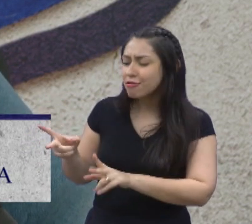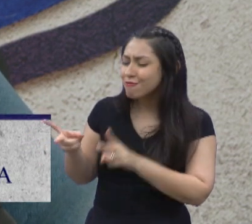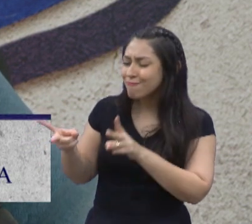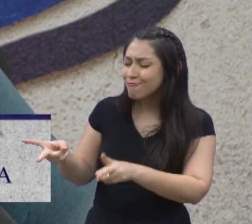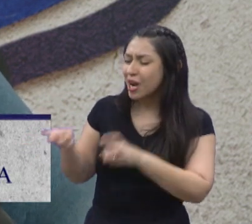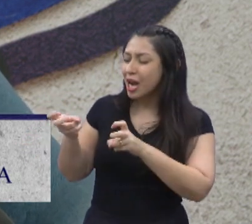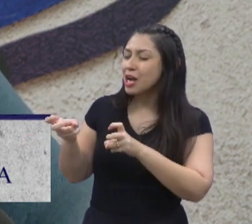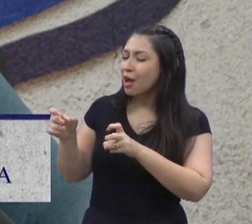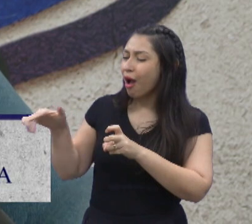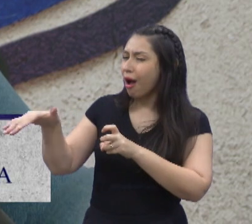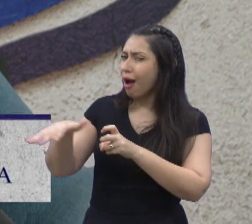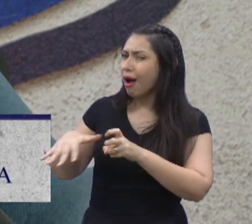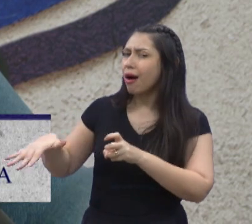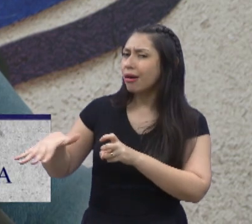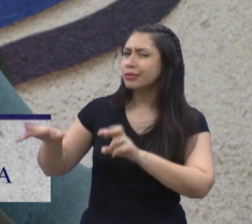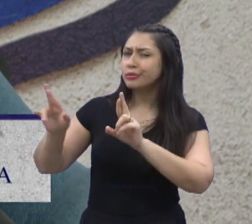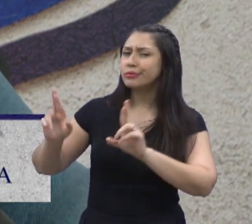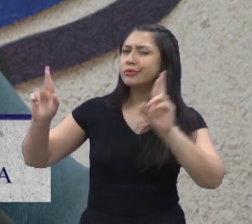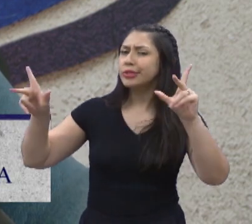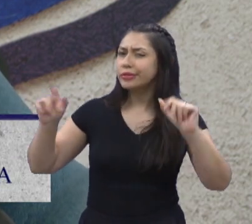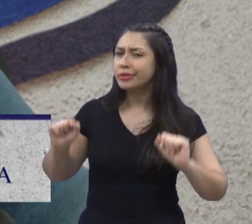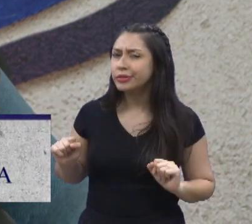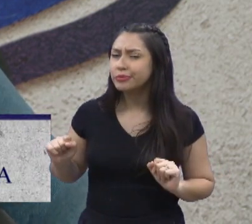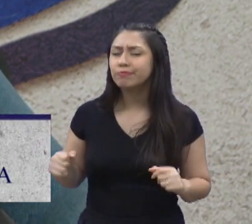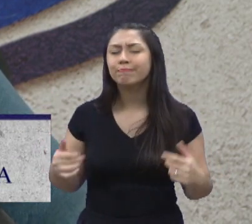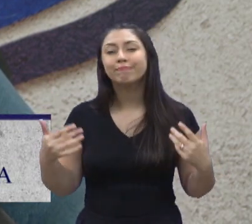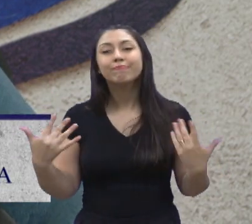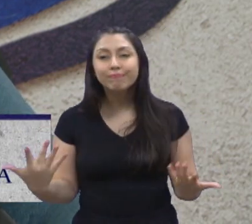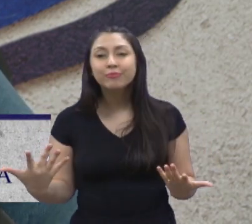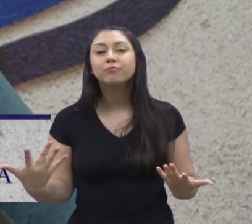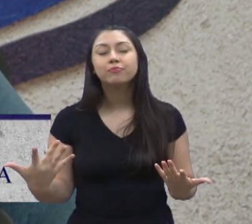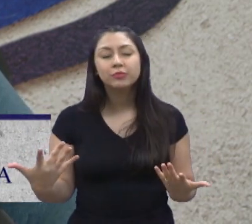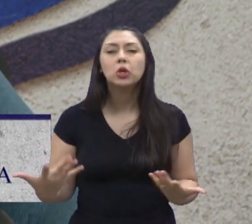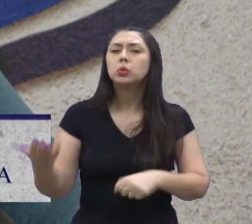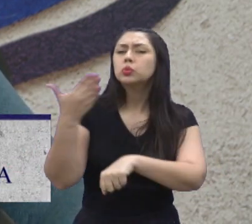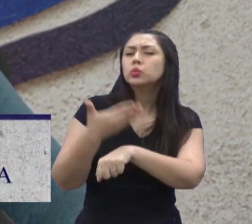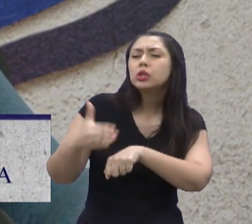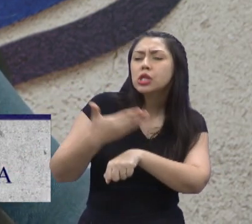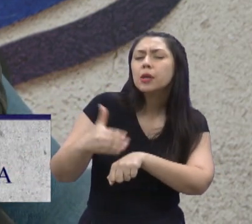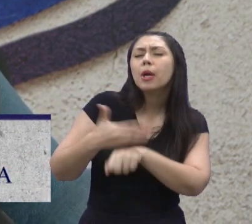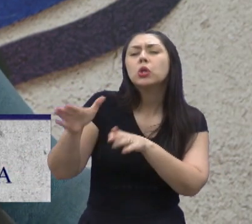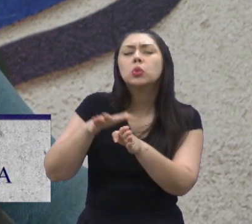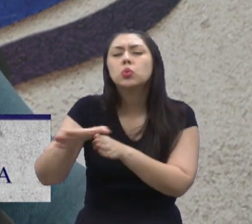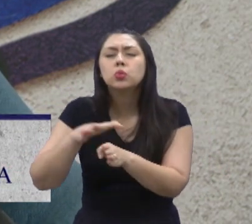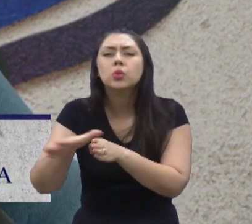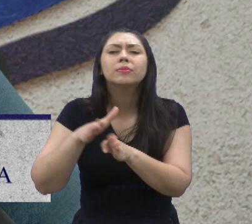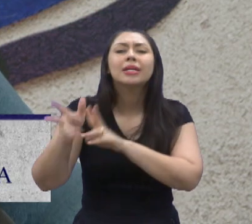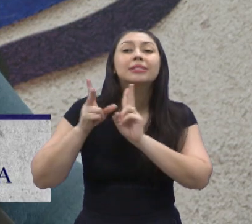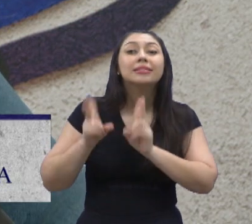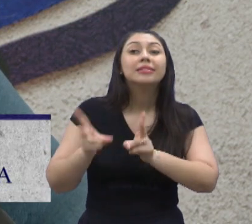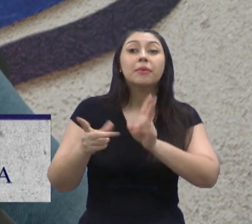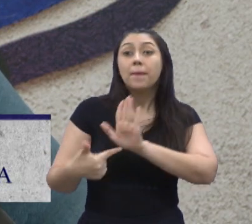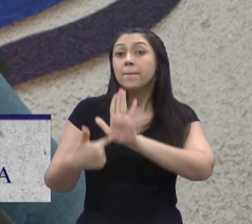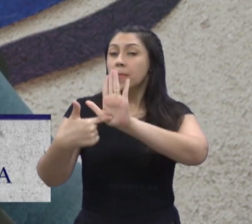vendas era um diferencial na carreira dele. Então é onde eu trago dentro dos meus treinamentos de mentoria a consciência do que